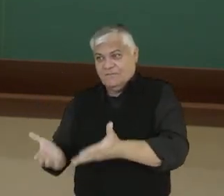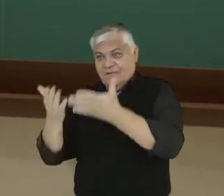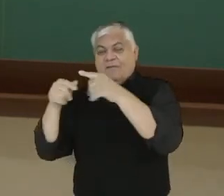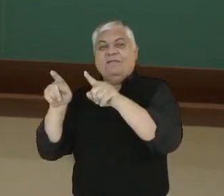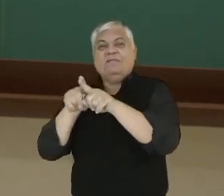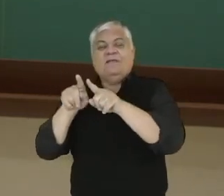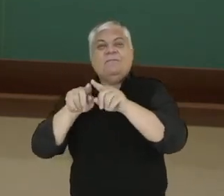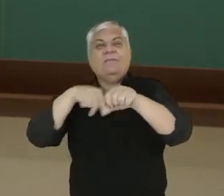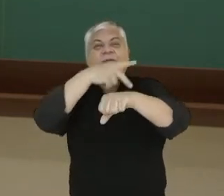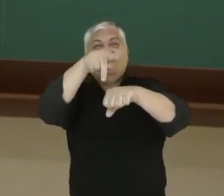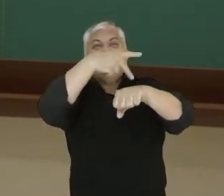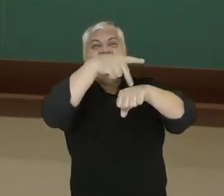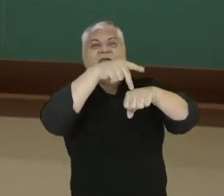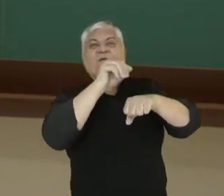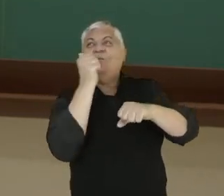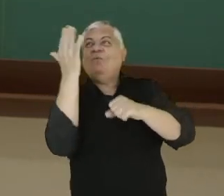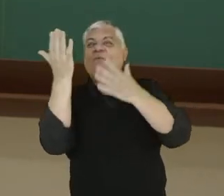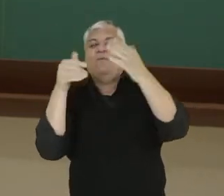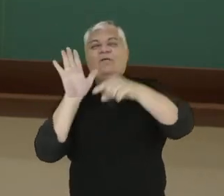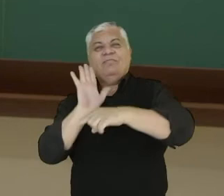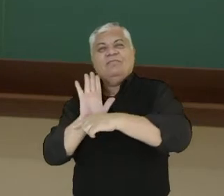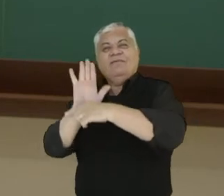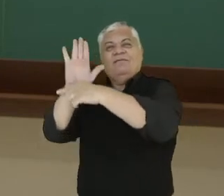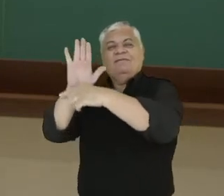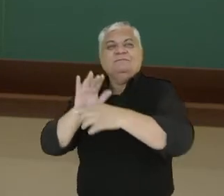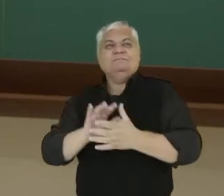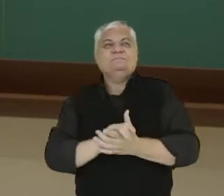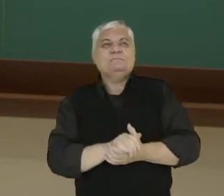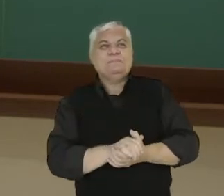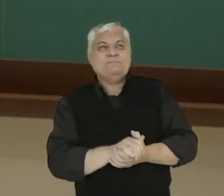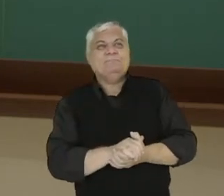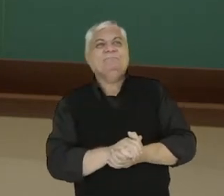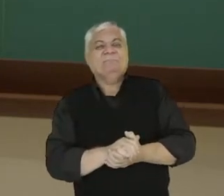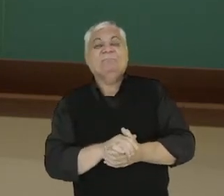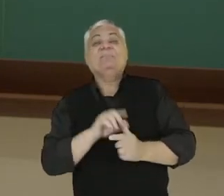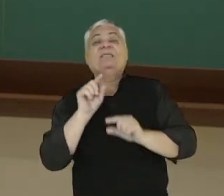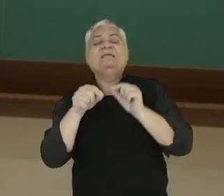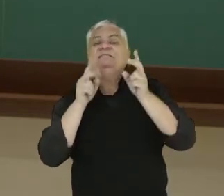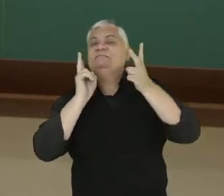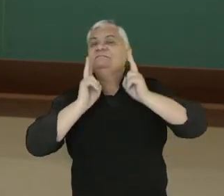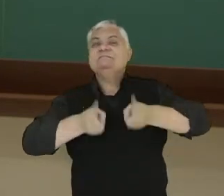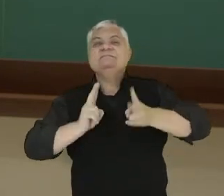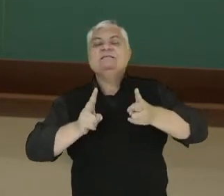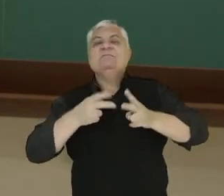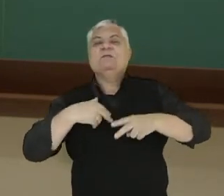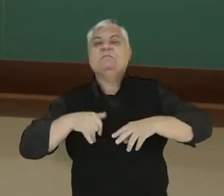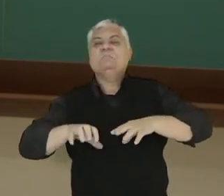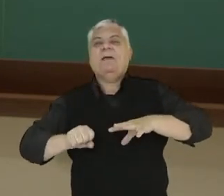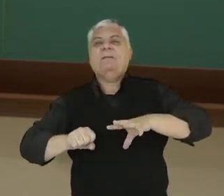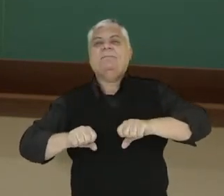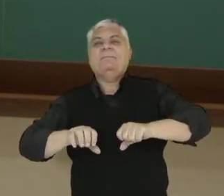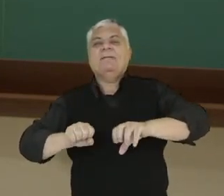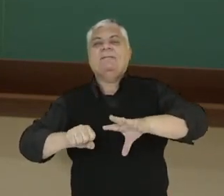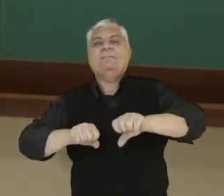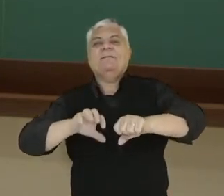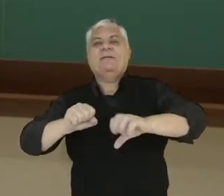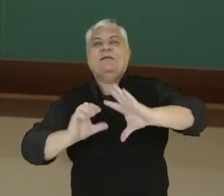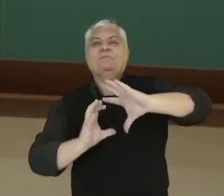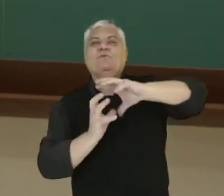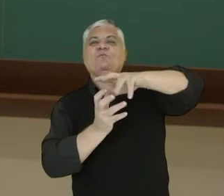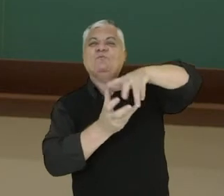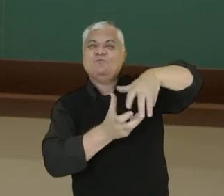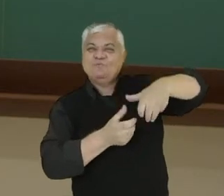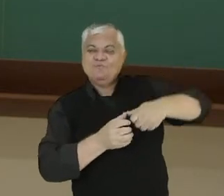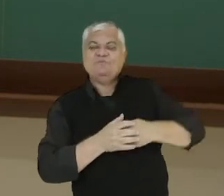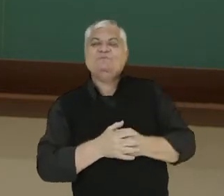para despontar ali como uma grande potência mundial, buscando esse espaço ali no cenário internacional, né? Então foi